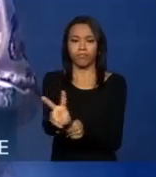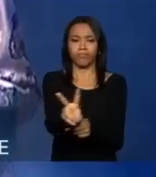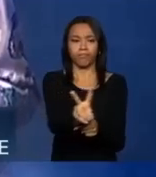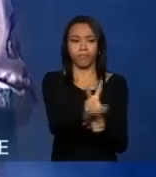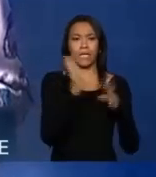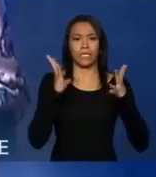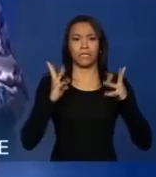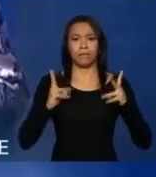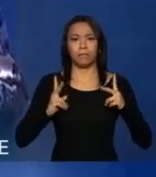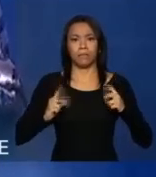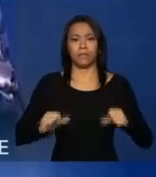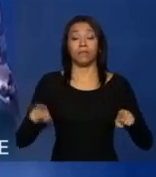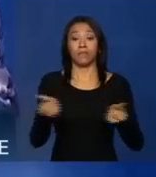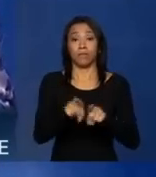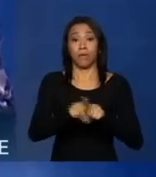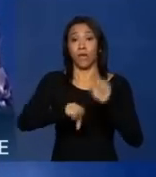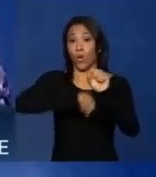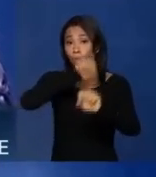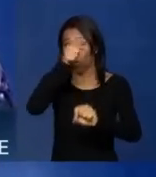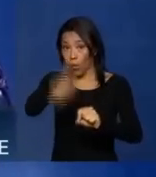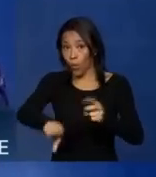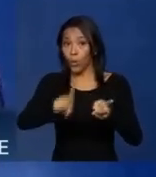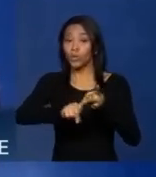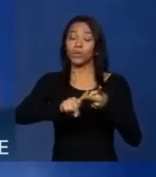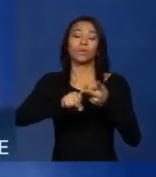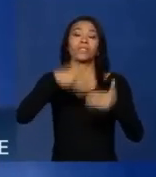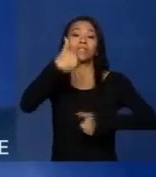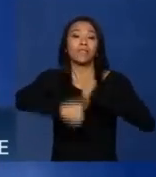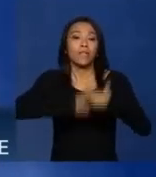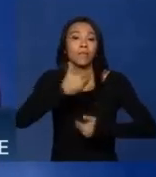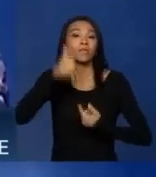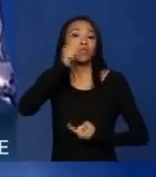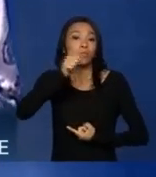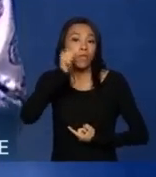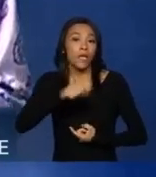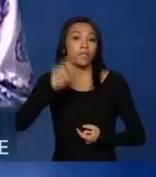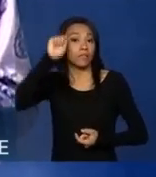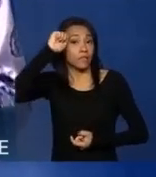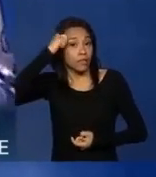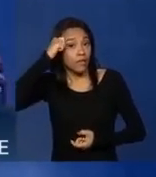O tratamento de mulheres, negros, LGBT,